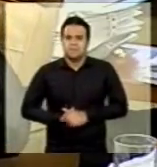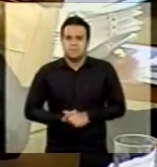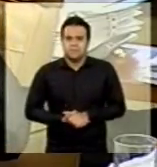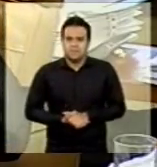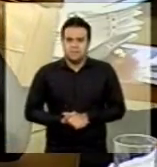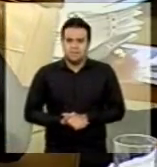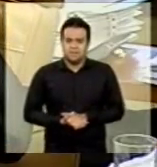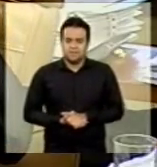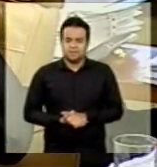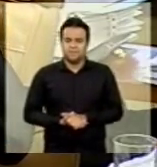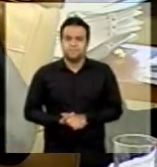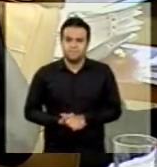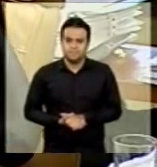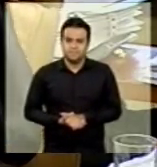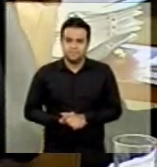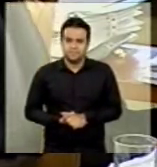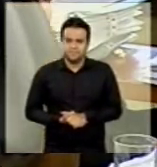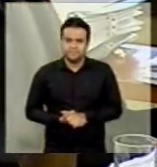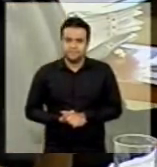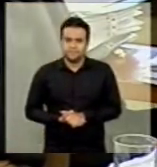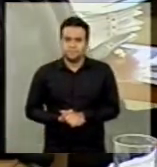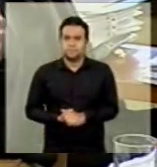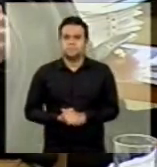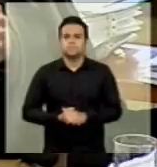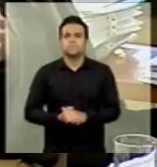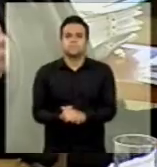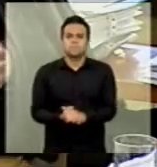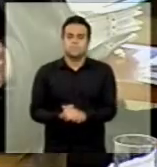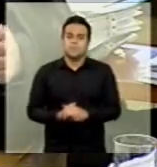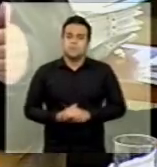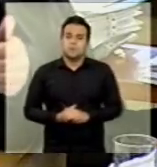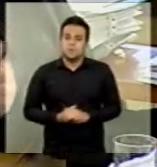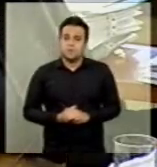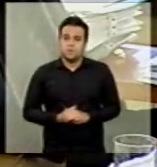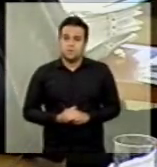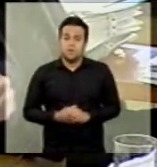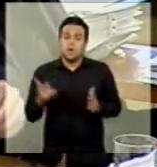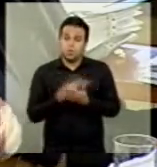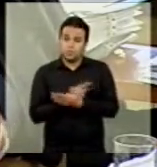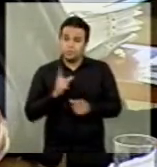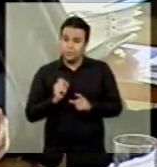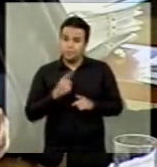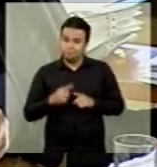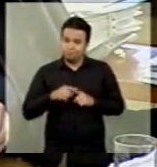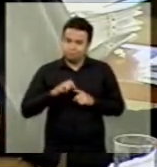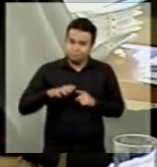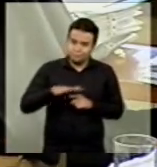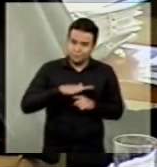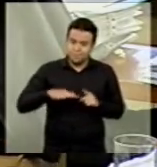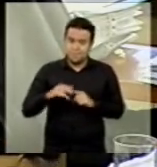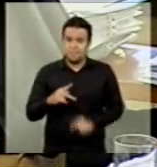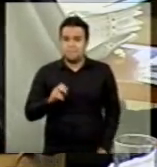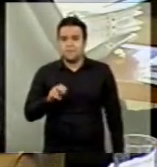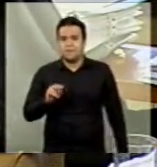um fato que fosse, do ponto de vista da dimensão penal, um